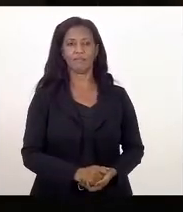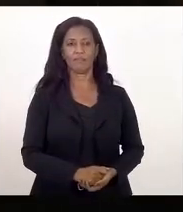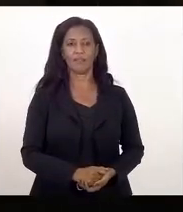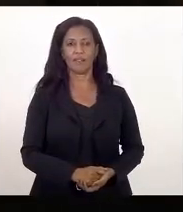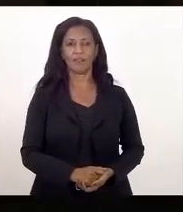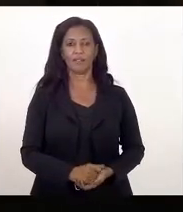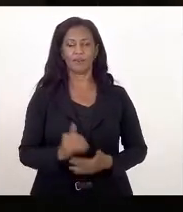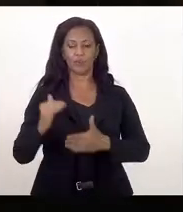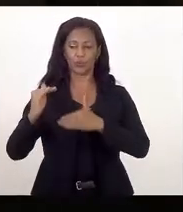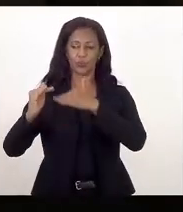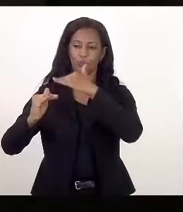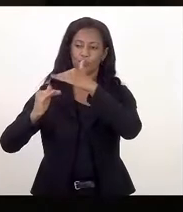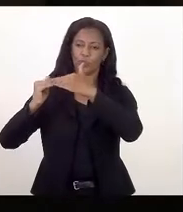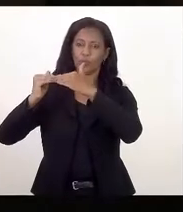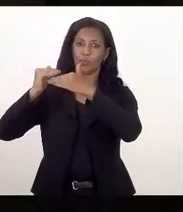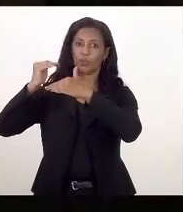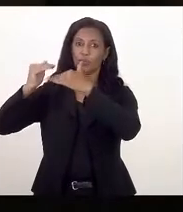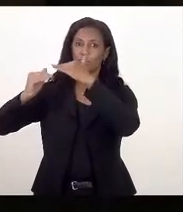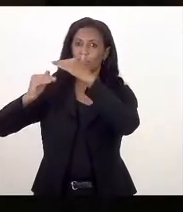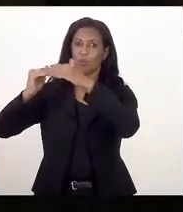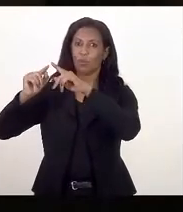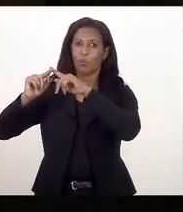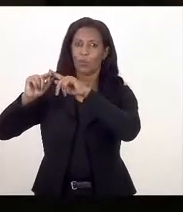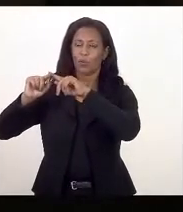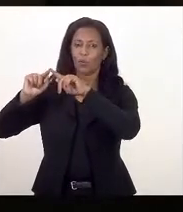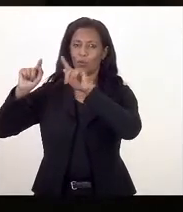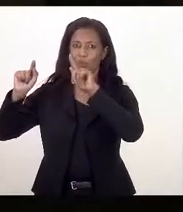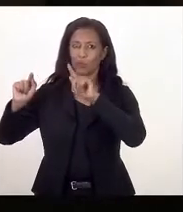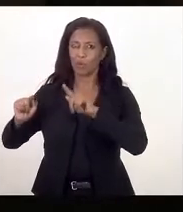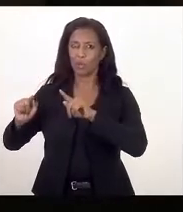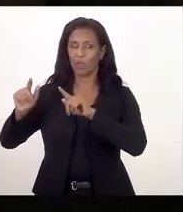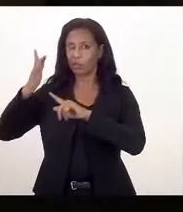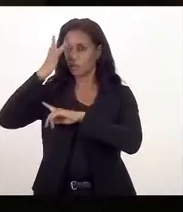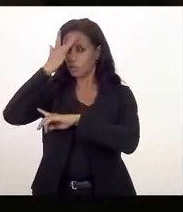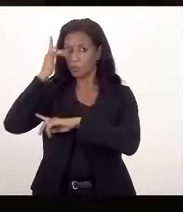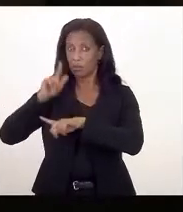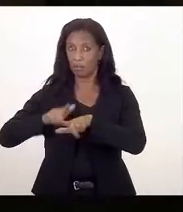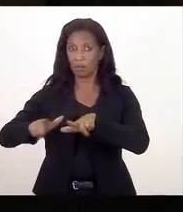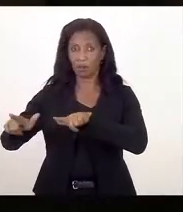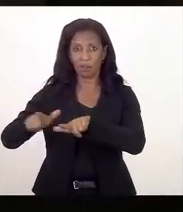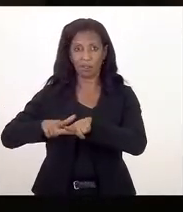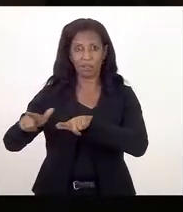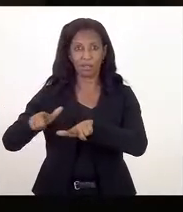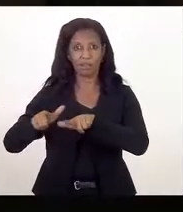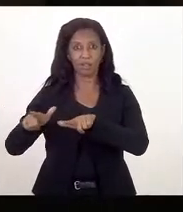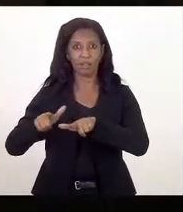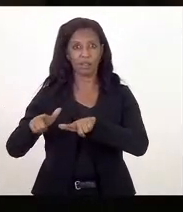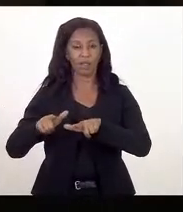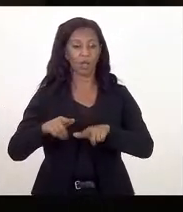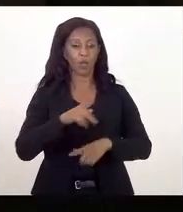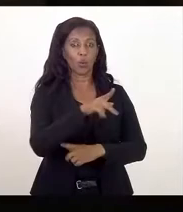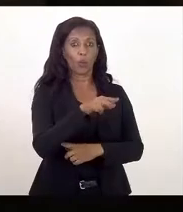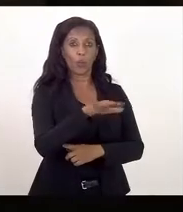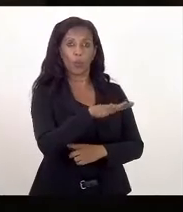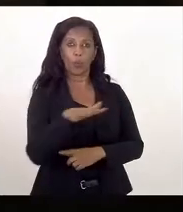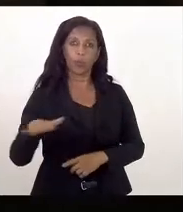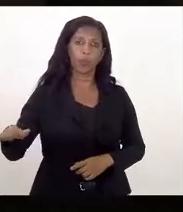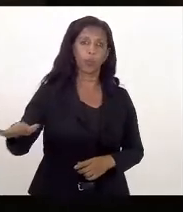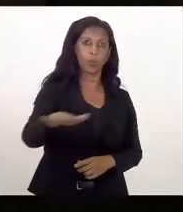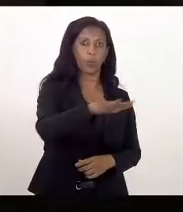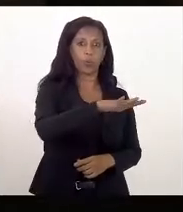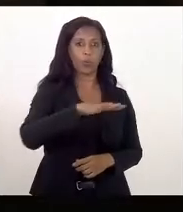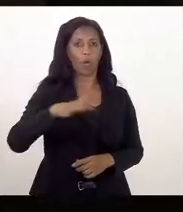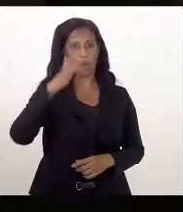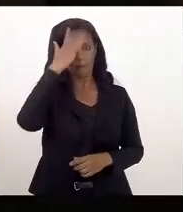crescimento funcional daqueles que são servidores do público, da população